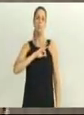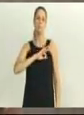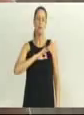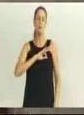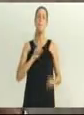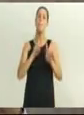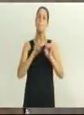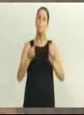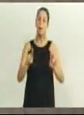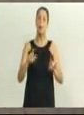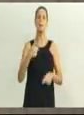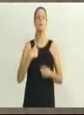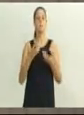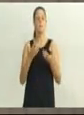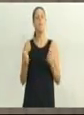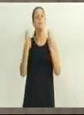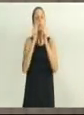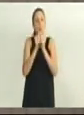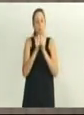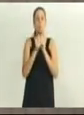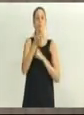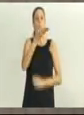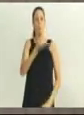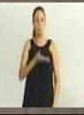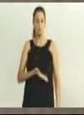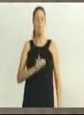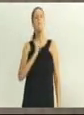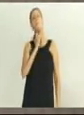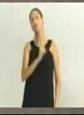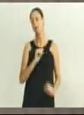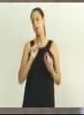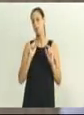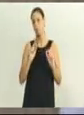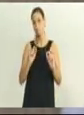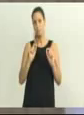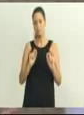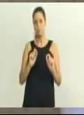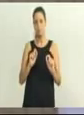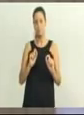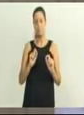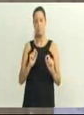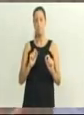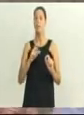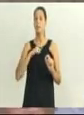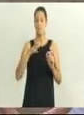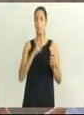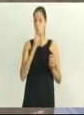eu quero aqui, com você, lhe dizer uma coisa. Por um lado,